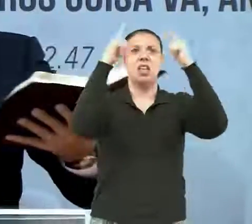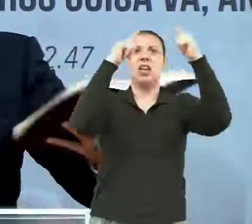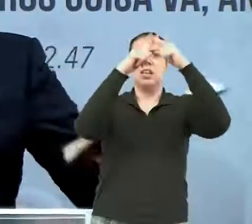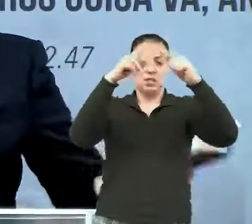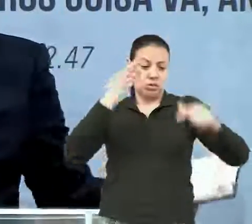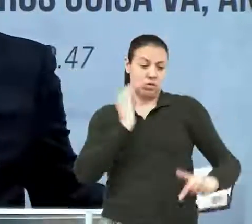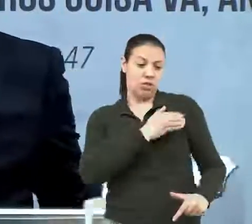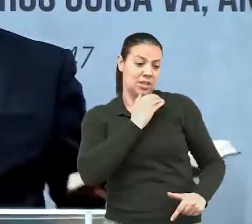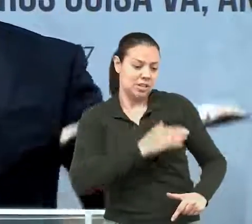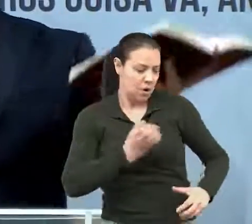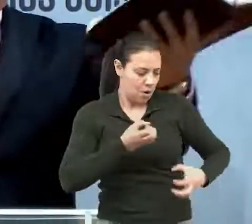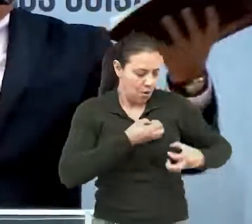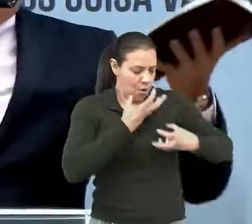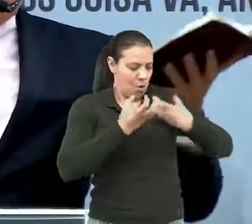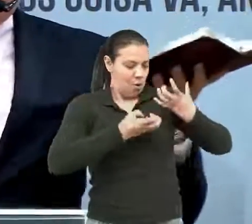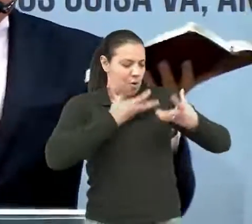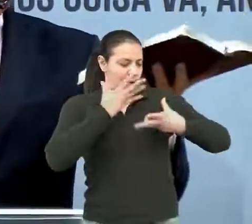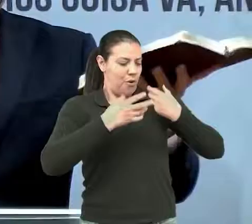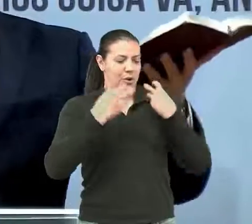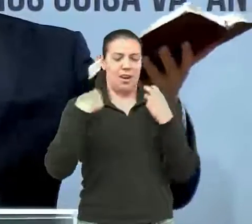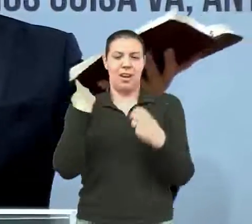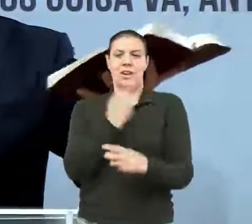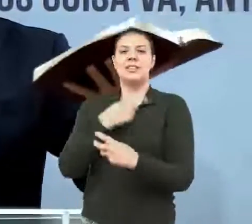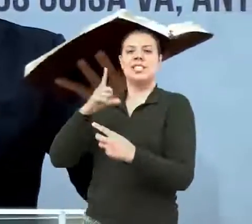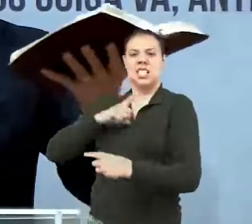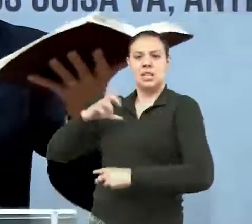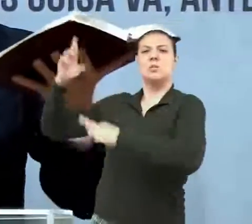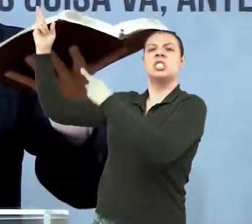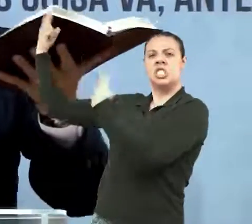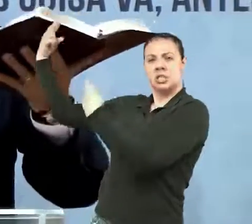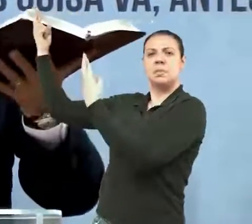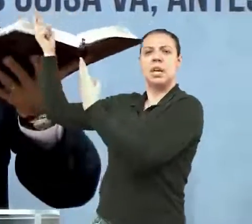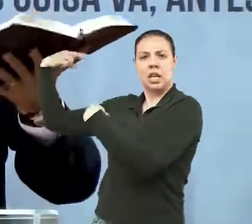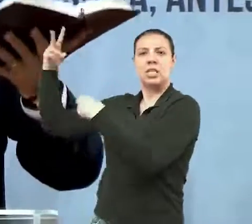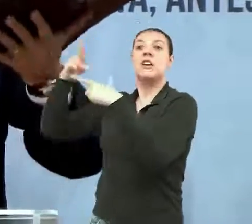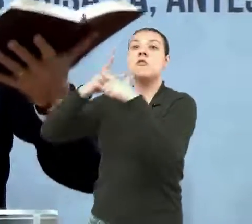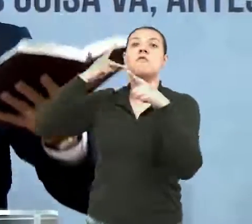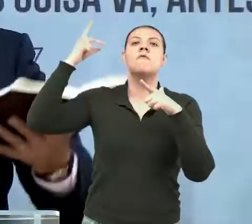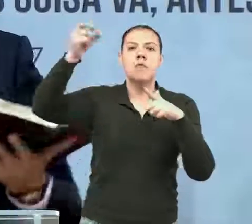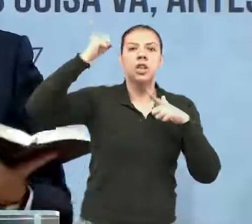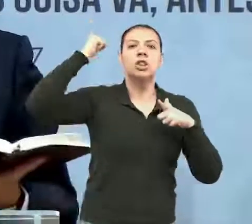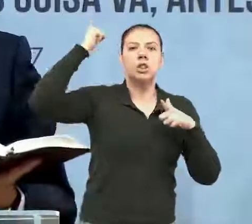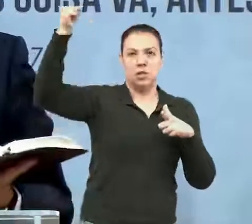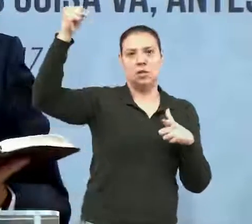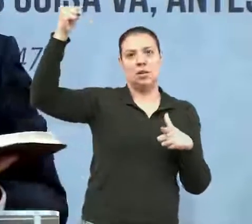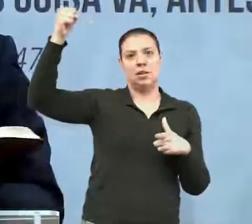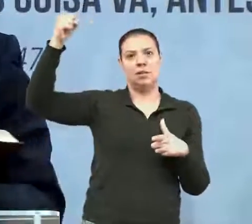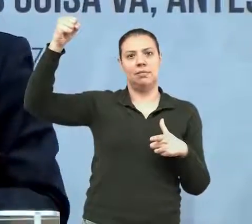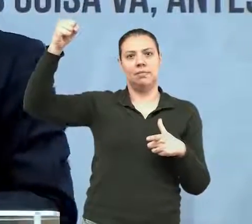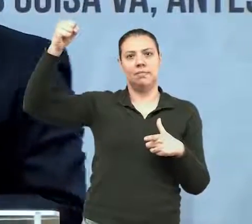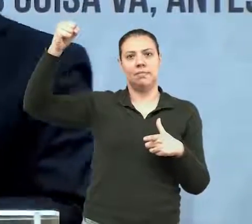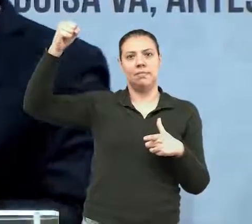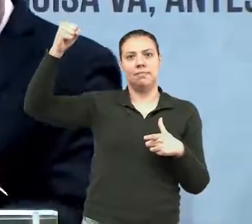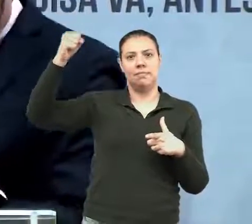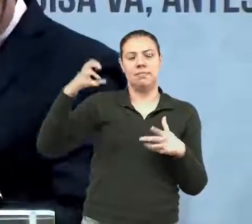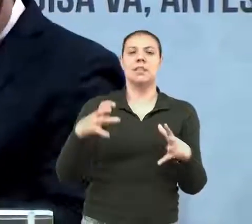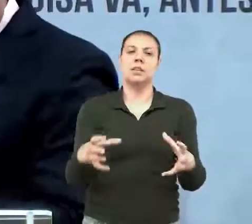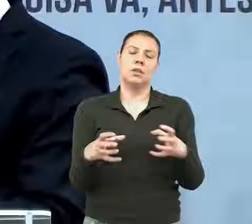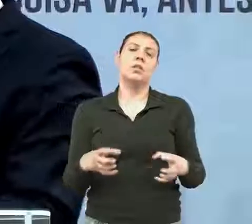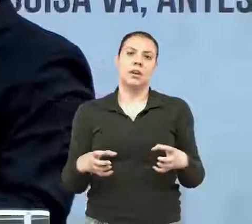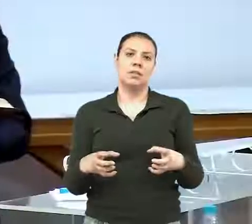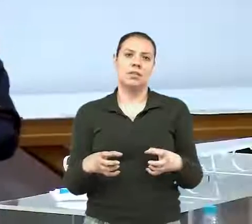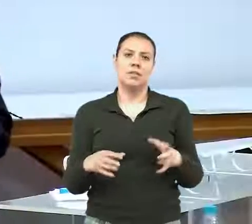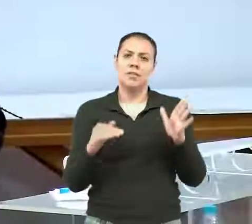seu coração e vai dar esperança para você prosseguir e prosseguir vitoriosamente. E eu quero concluir.